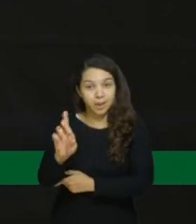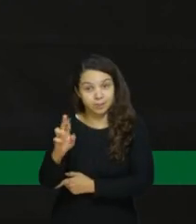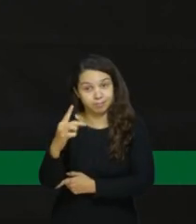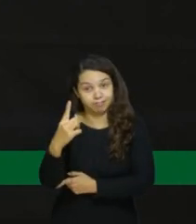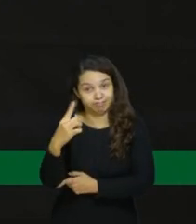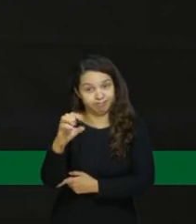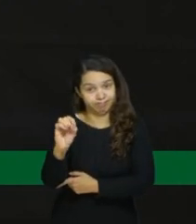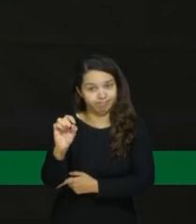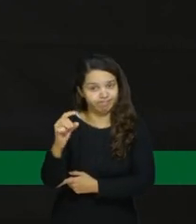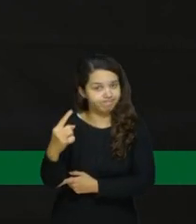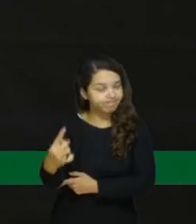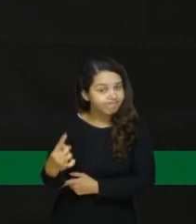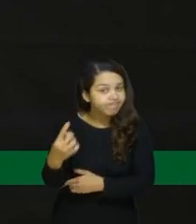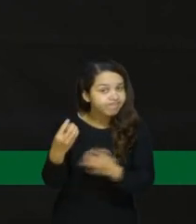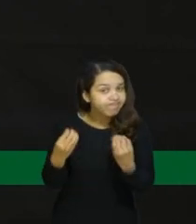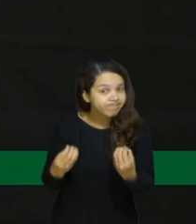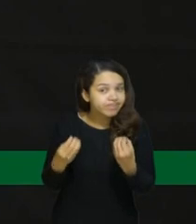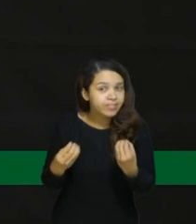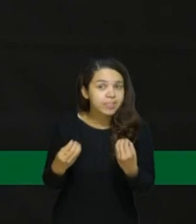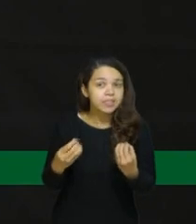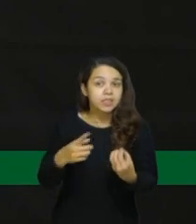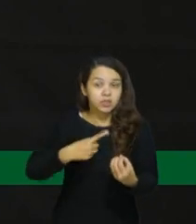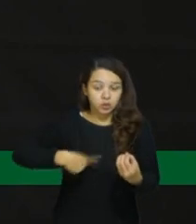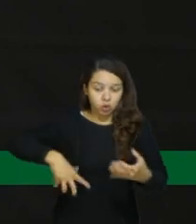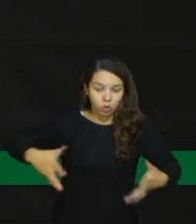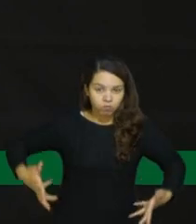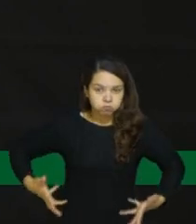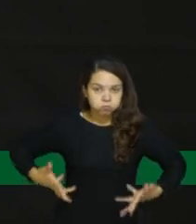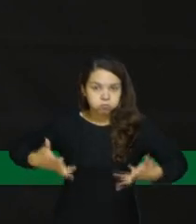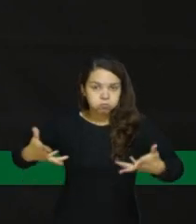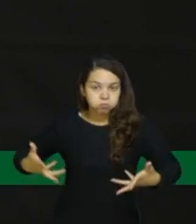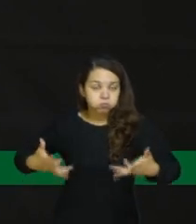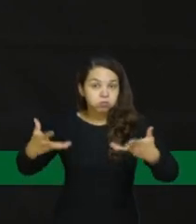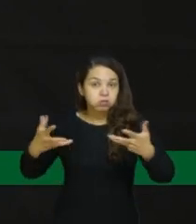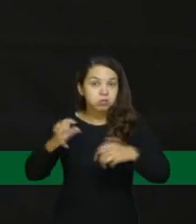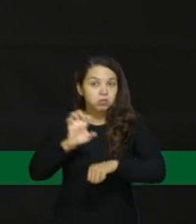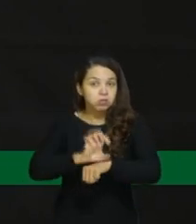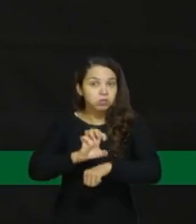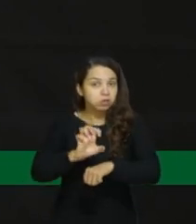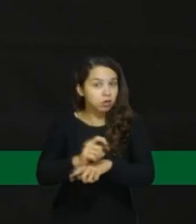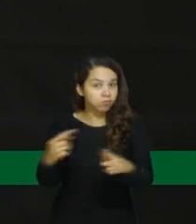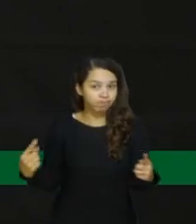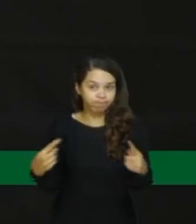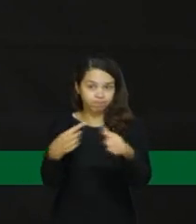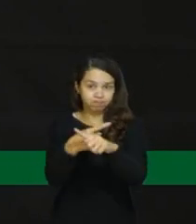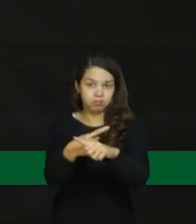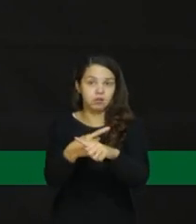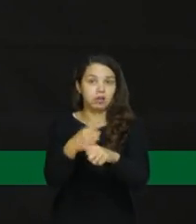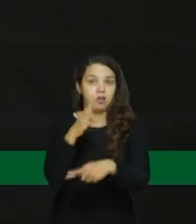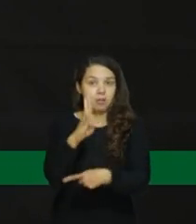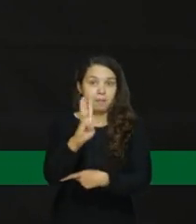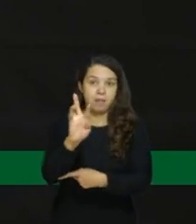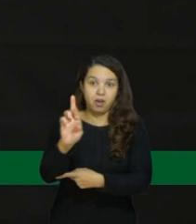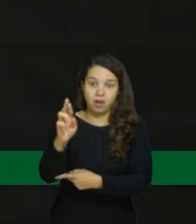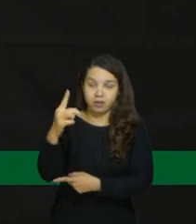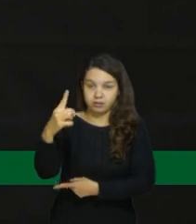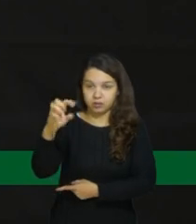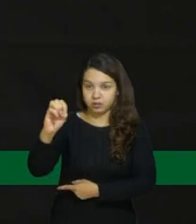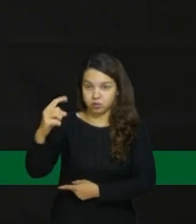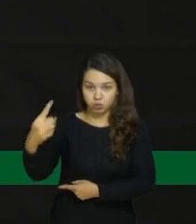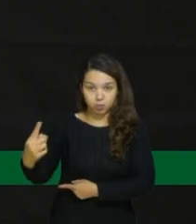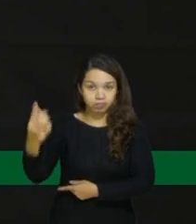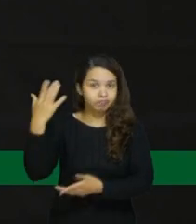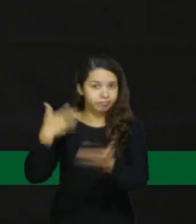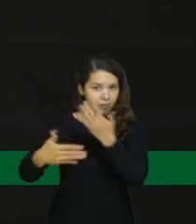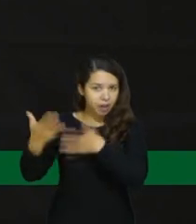amor de Deus, a pujança do nosso estado é incompatível com a situação que está a BR-101. Não dá.